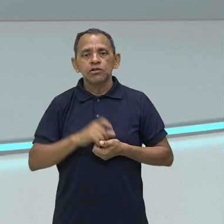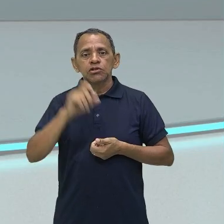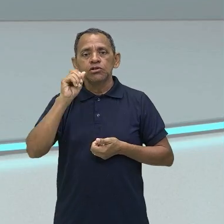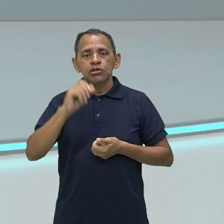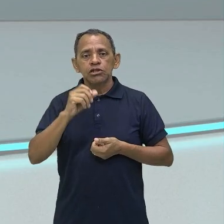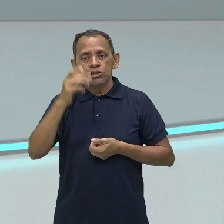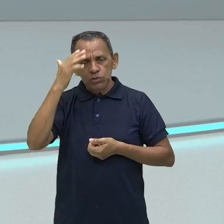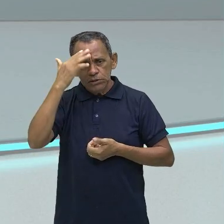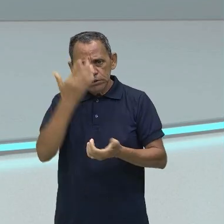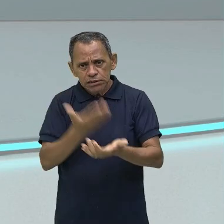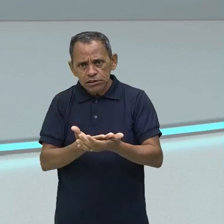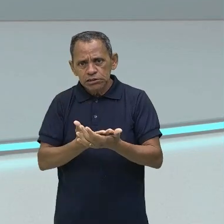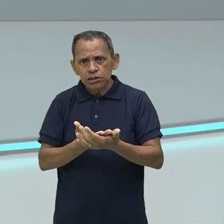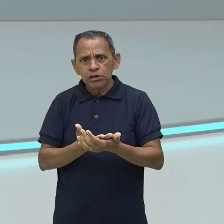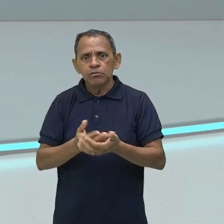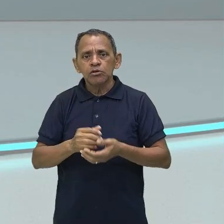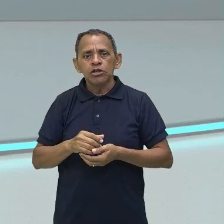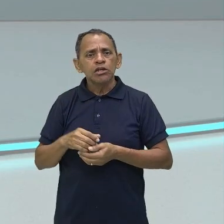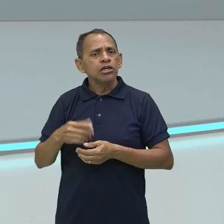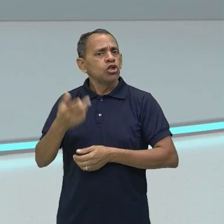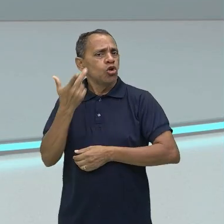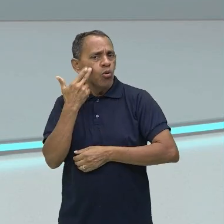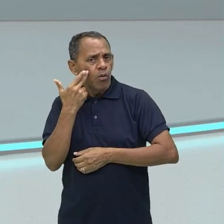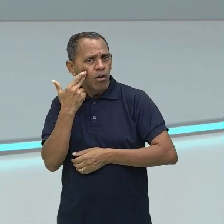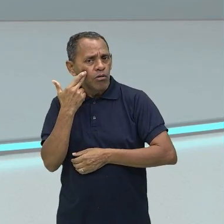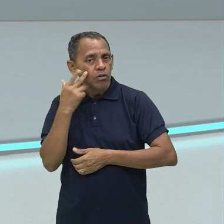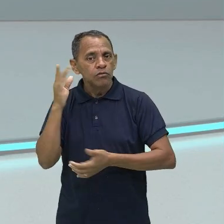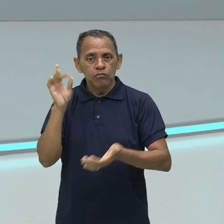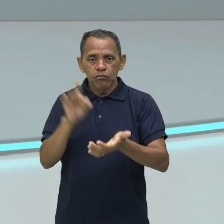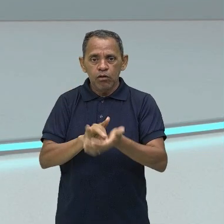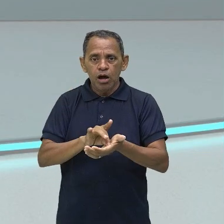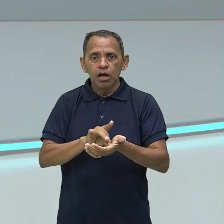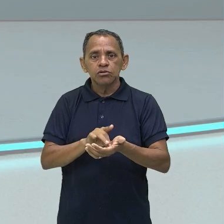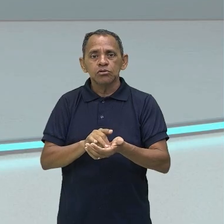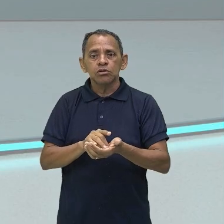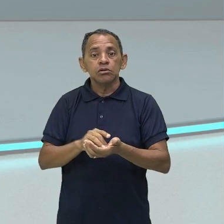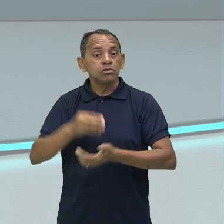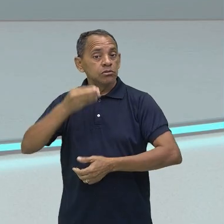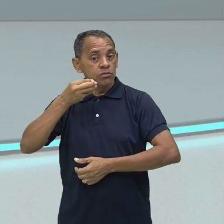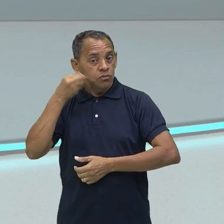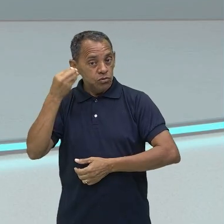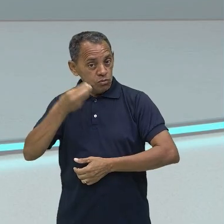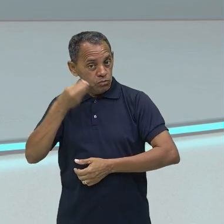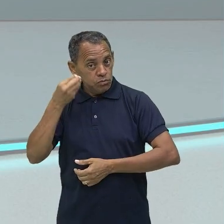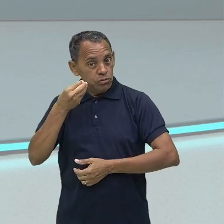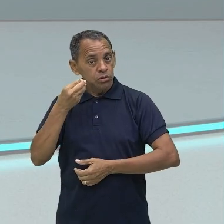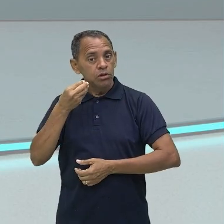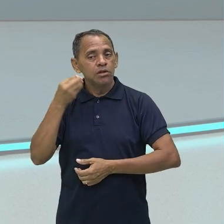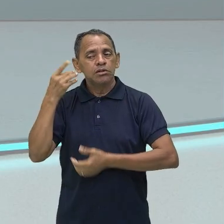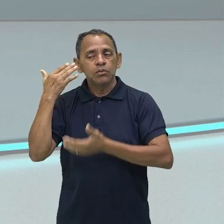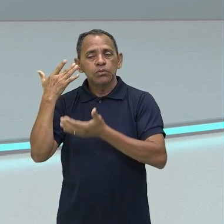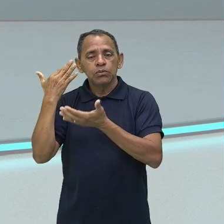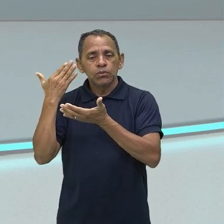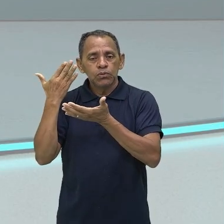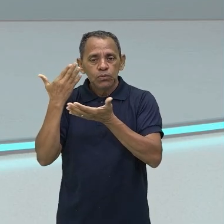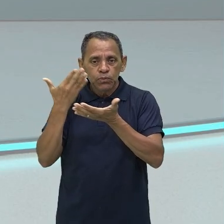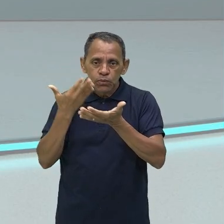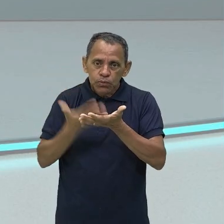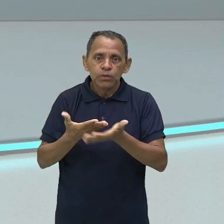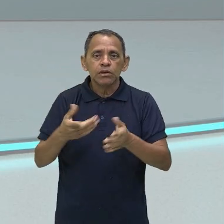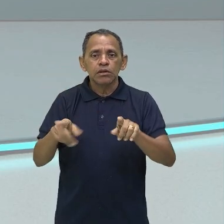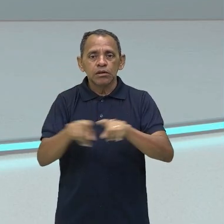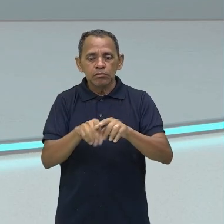acha que nos é comum, na verdade, são experiências que a gente vai trazendo ao longo do tempo. E